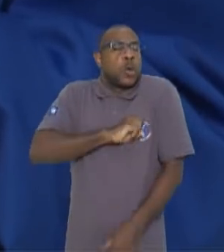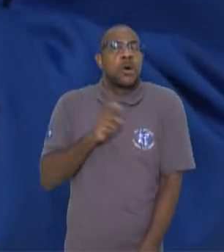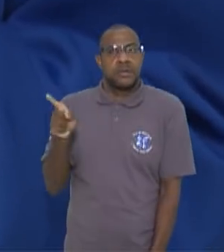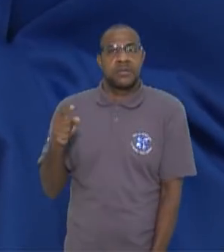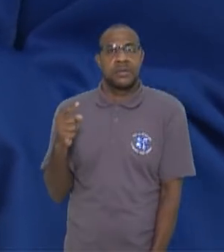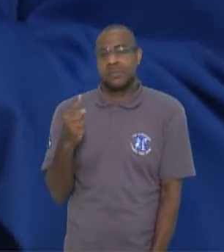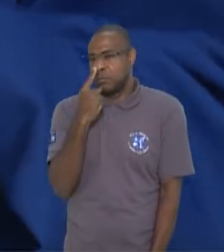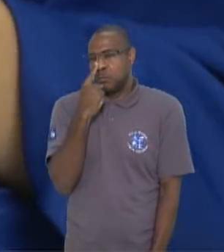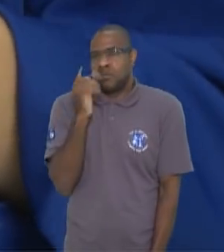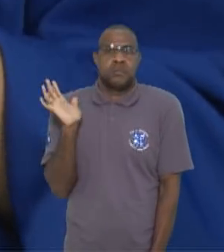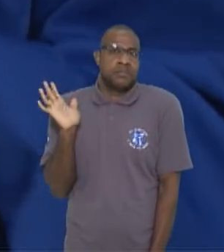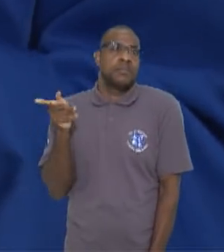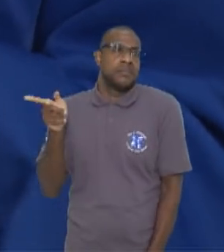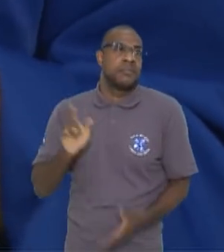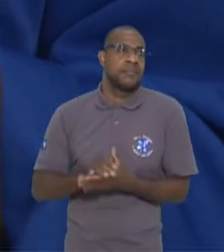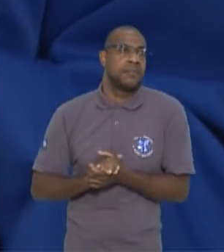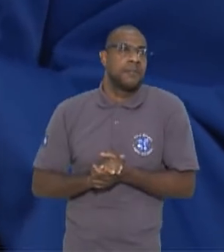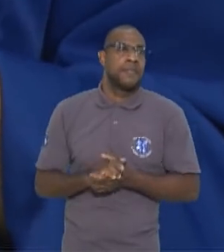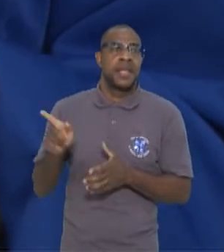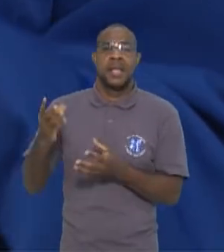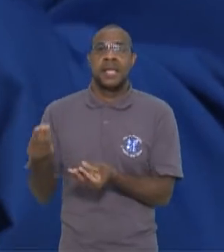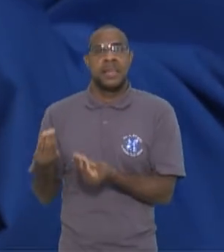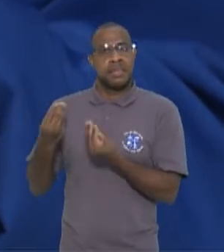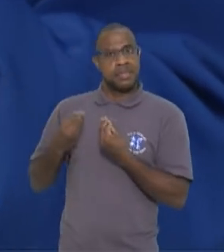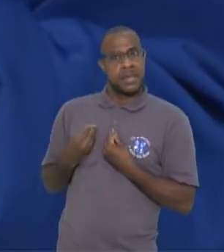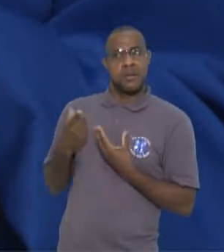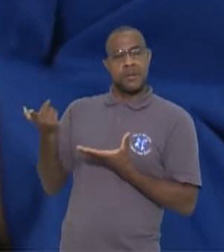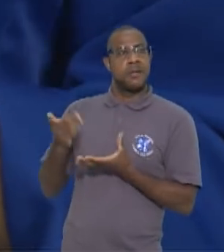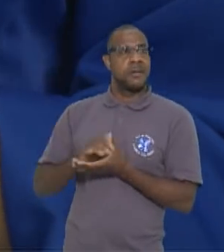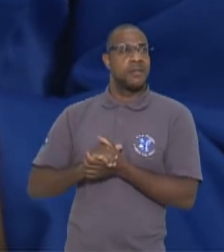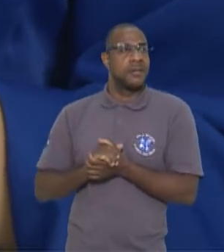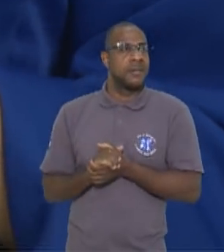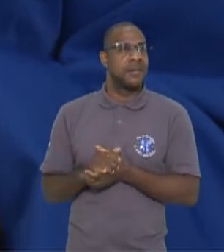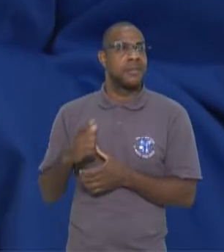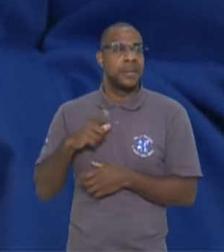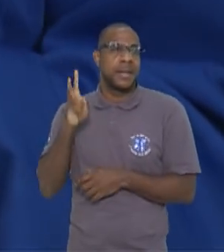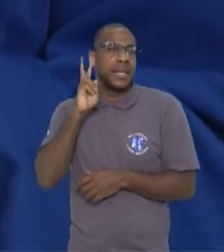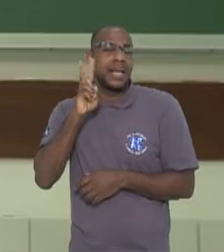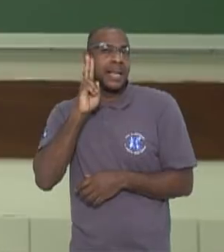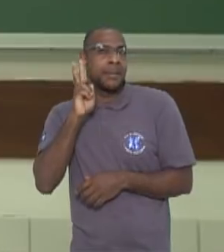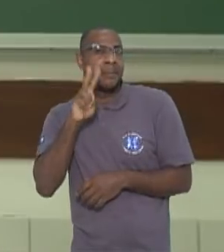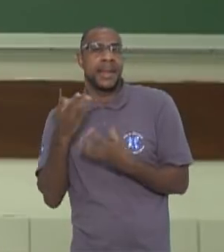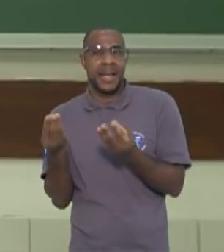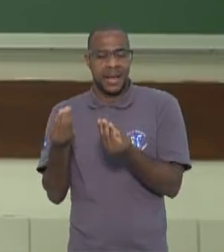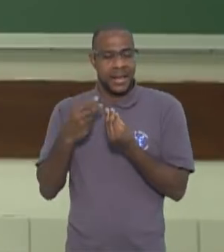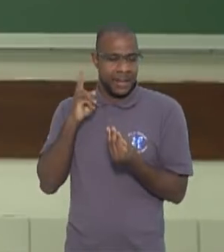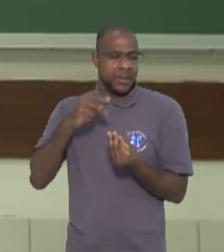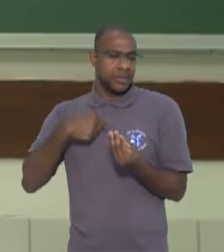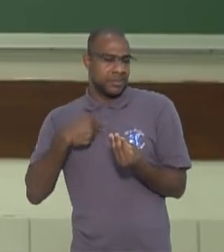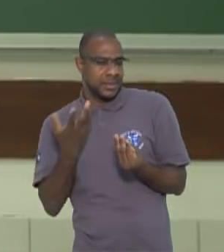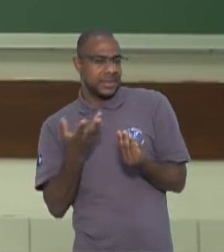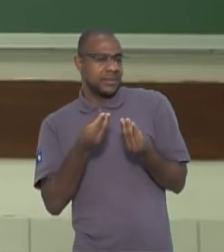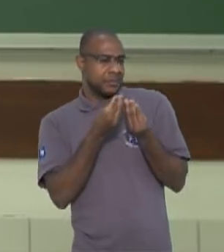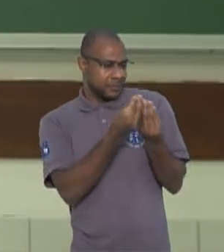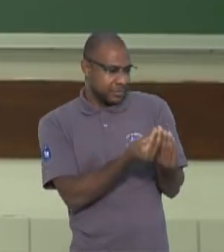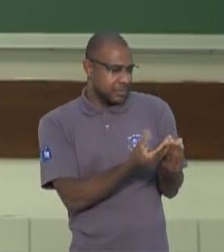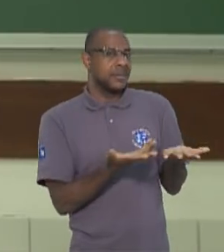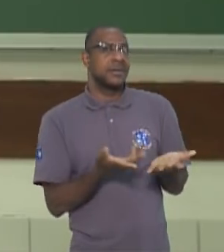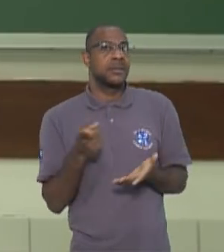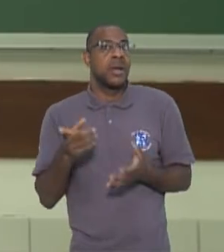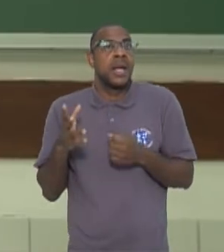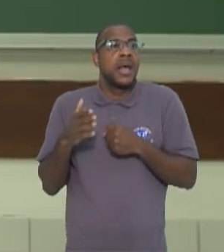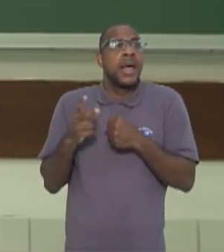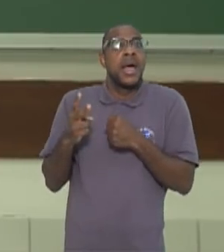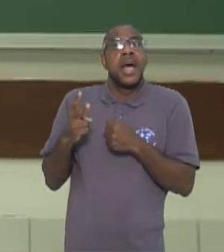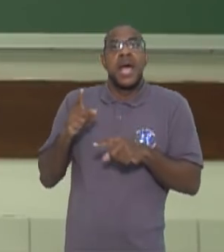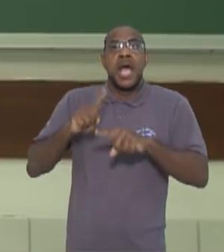né? E daí quando eu me mudei, ela me entregou assim, falou: para você sempre lembrar do que eu fiz para você. Então, ele se torna um objeto afetivo